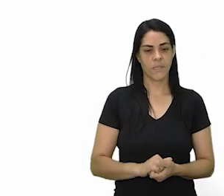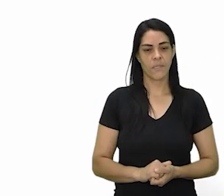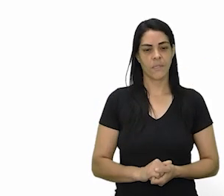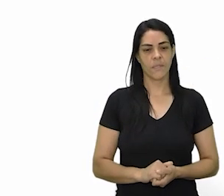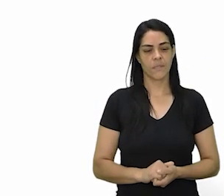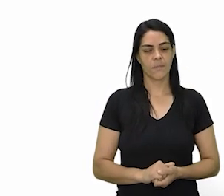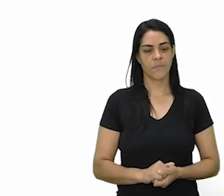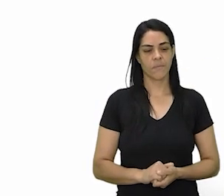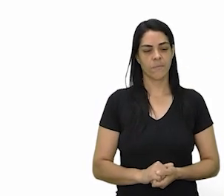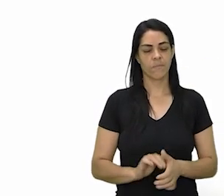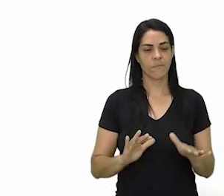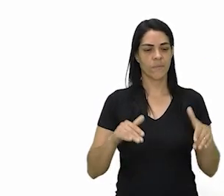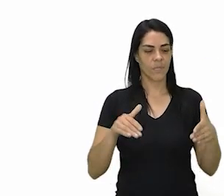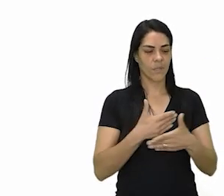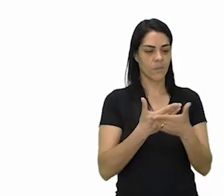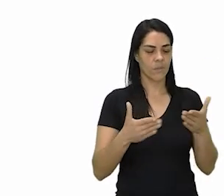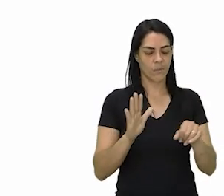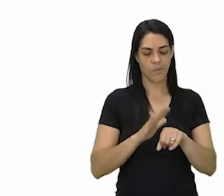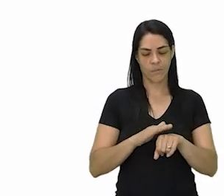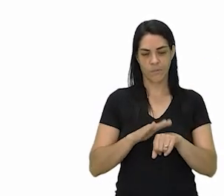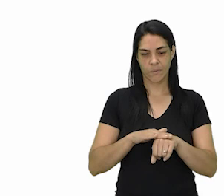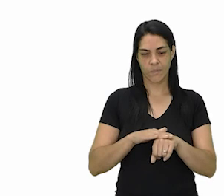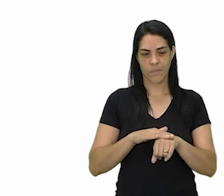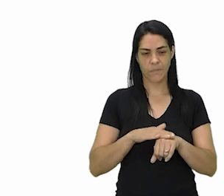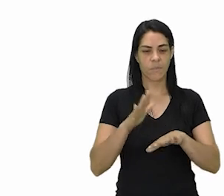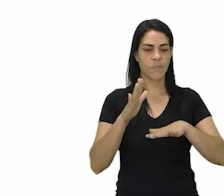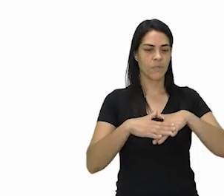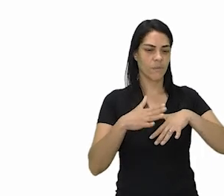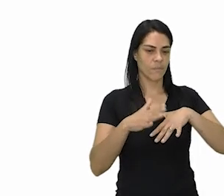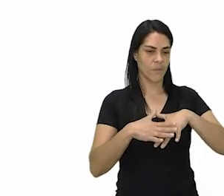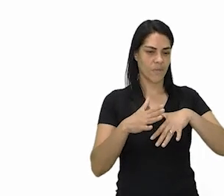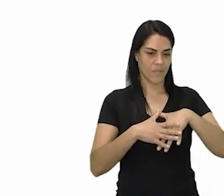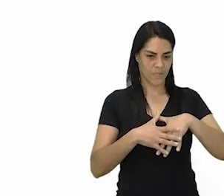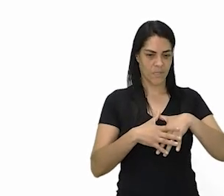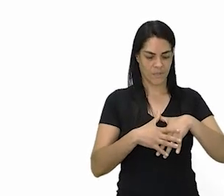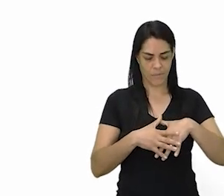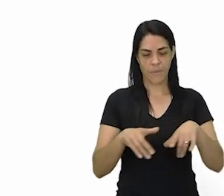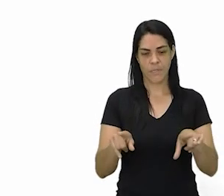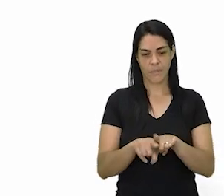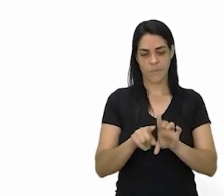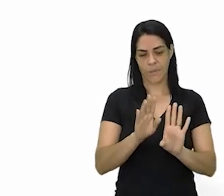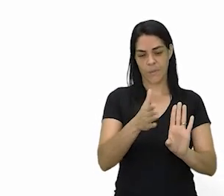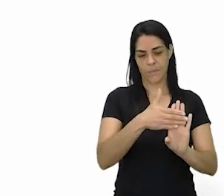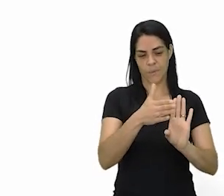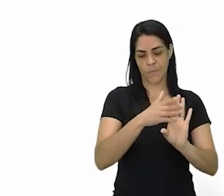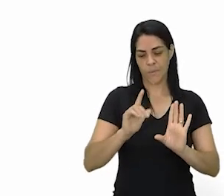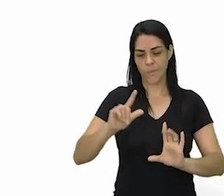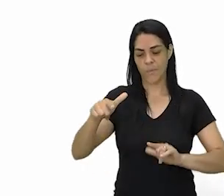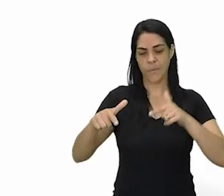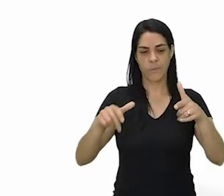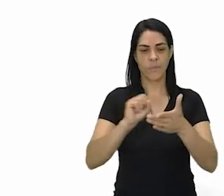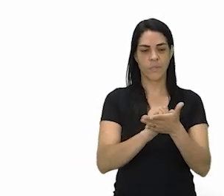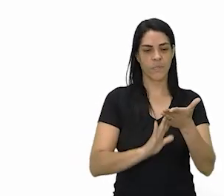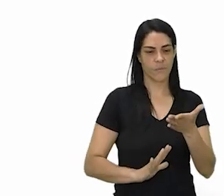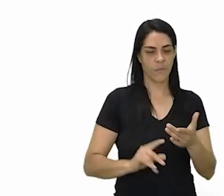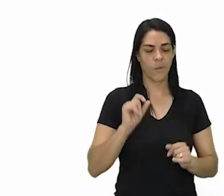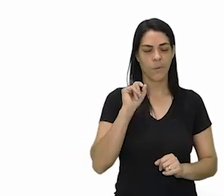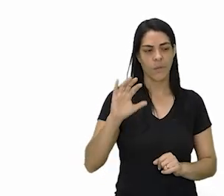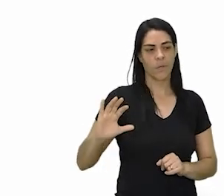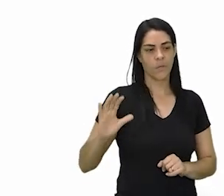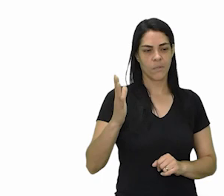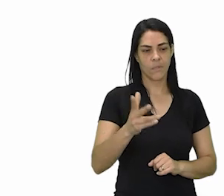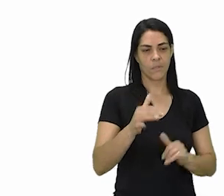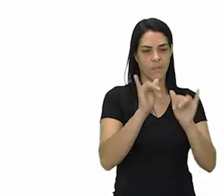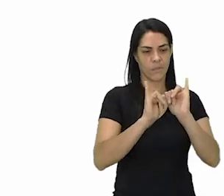Quando a gente pensa, então, portanto, em matemática, a gente também pode propor outras atividades, né? E aí eu disse para